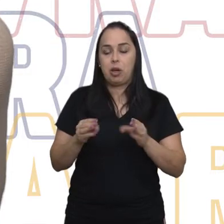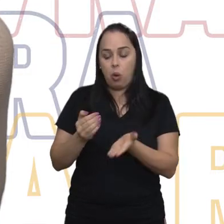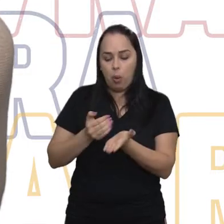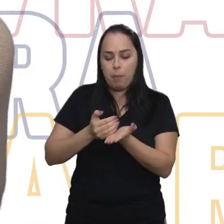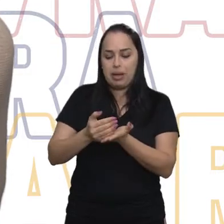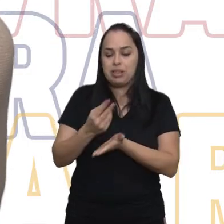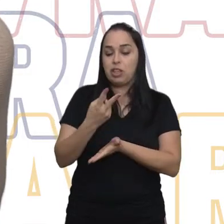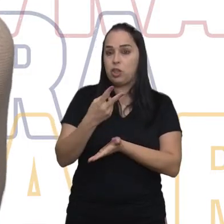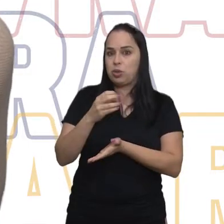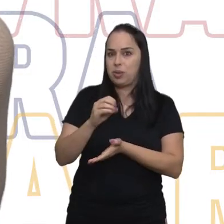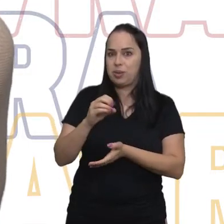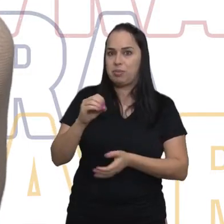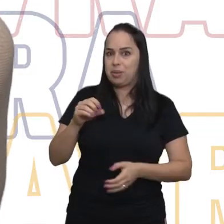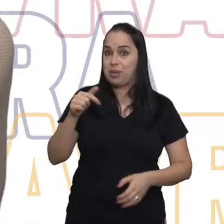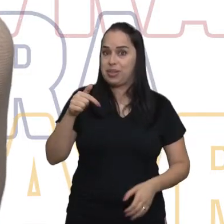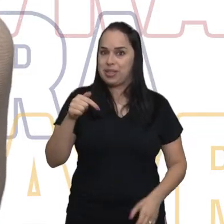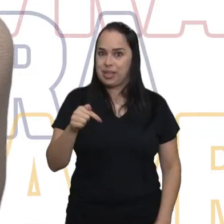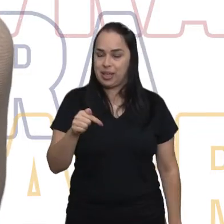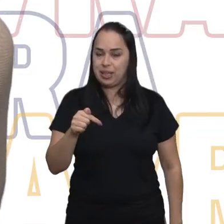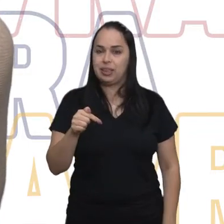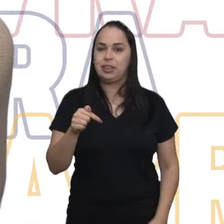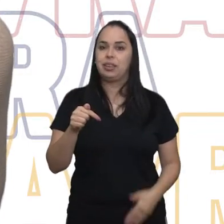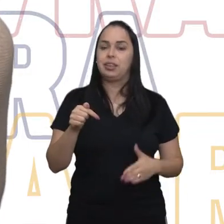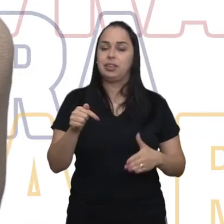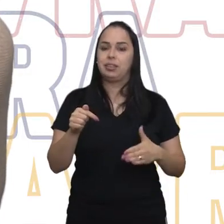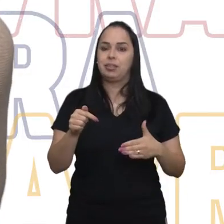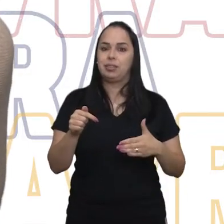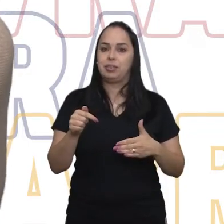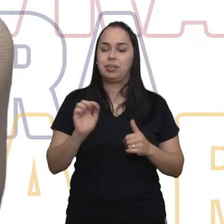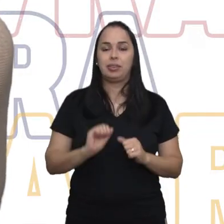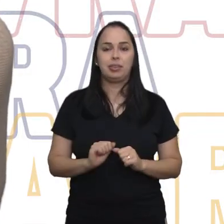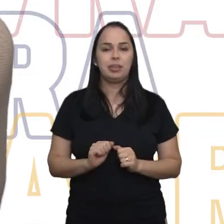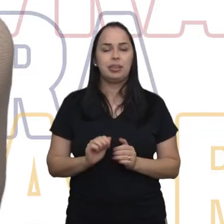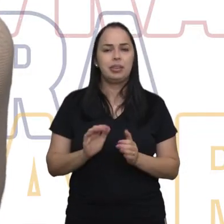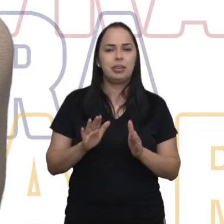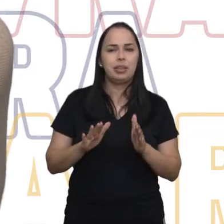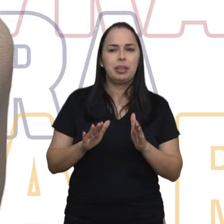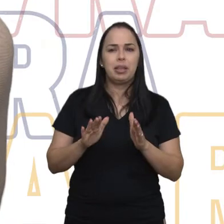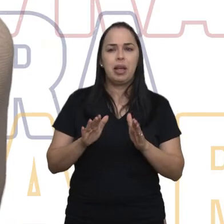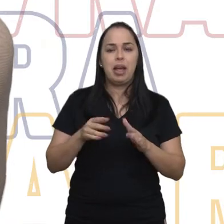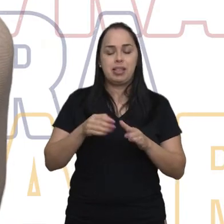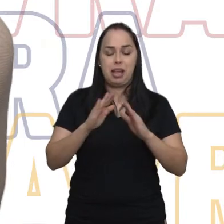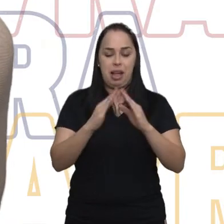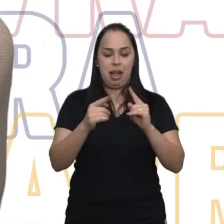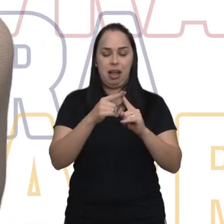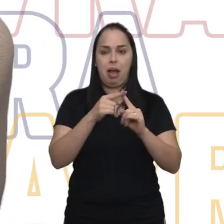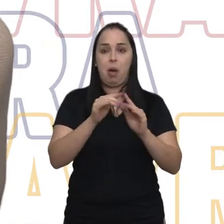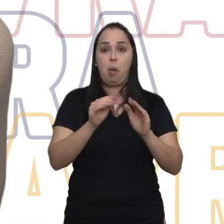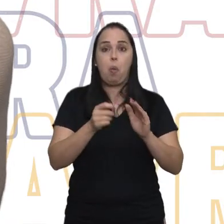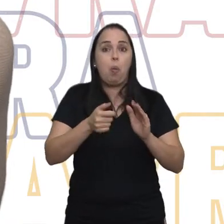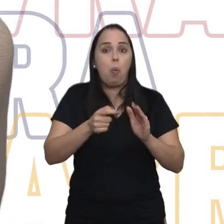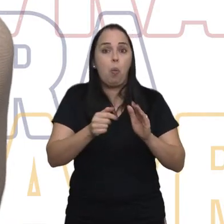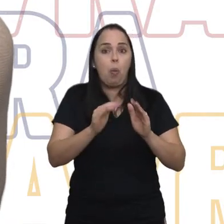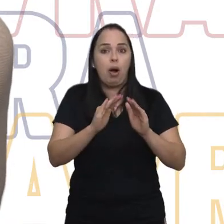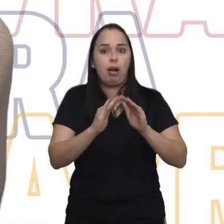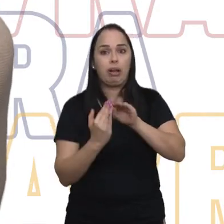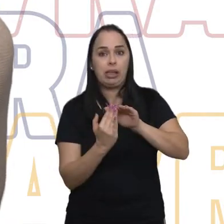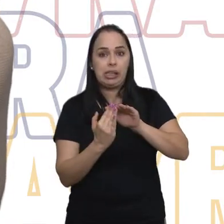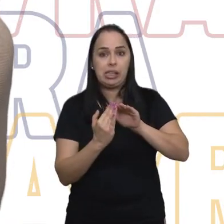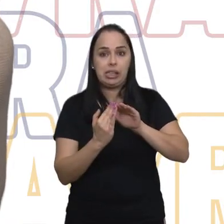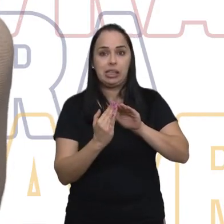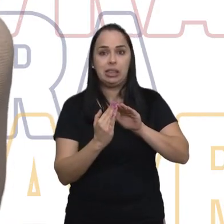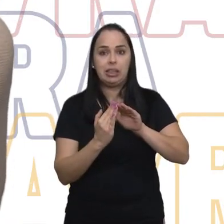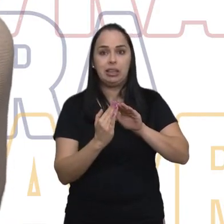2007, né? Então, quando essa capela ela chegou a quase a desabar, quando ela estava nessa circunstância